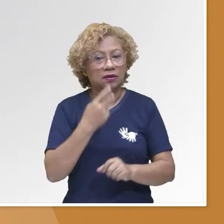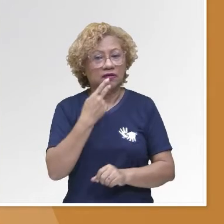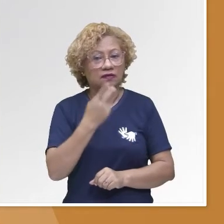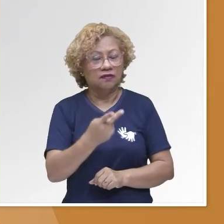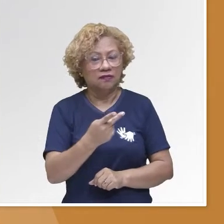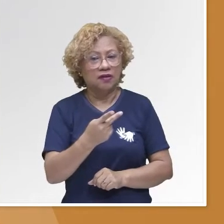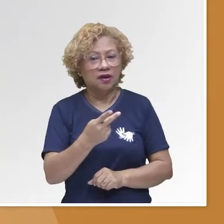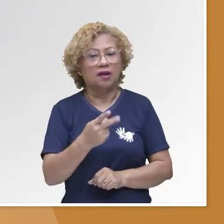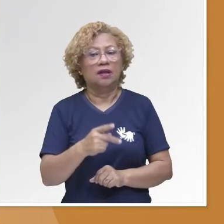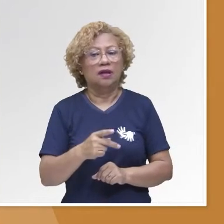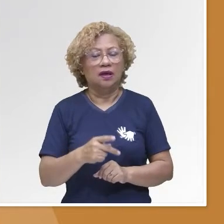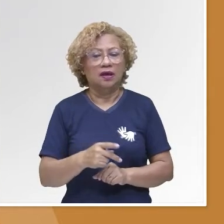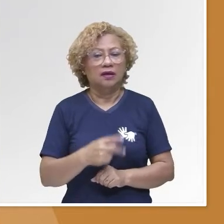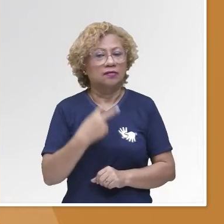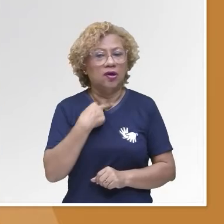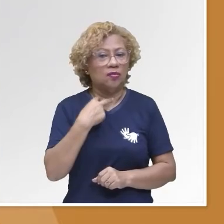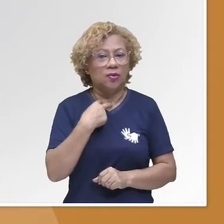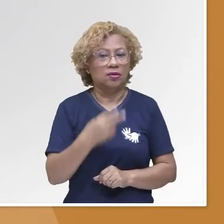retaliação comercial.